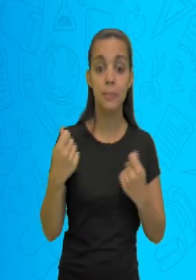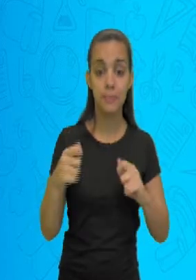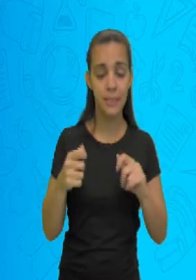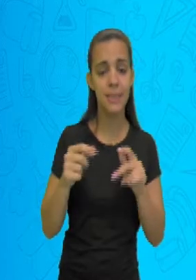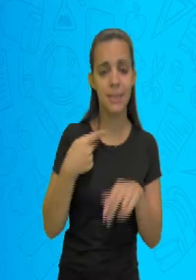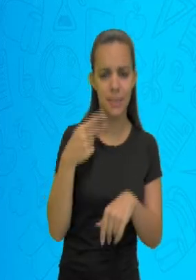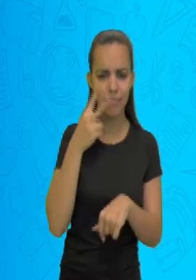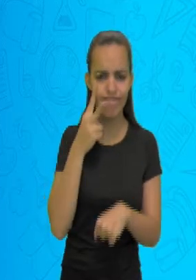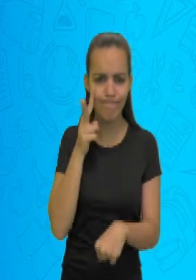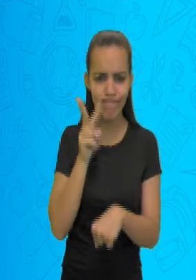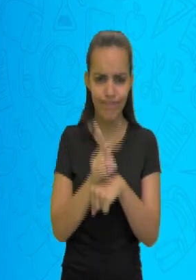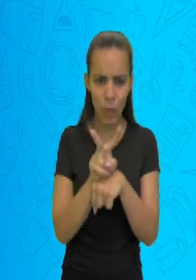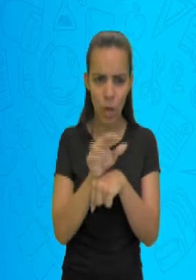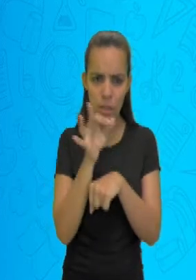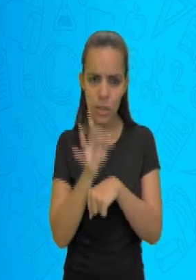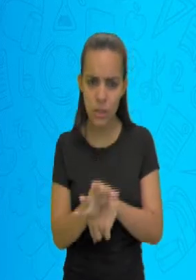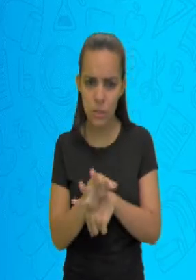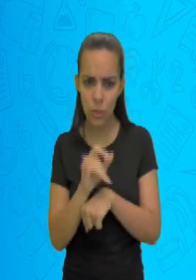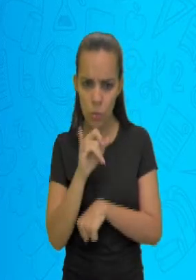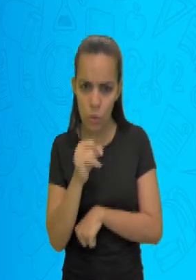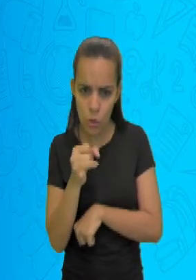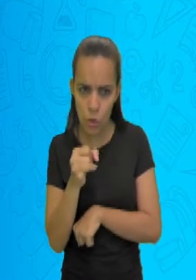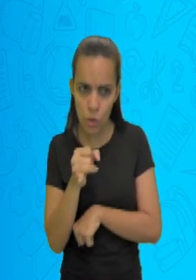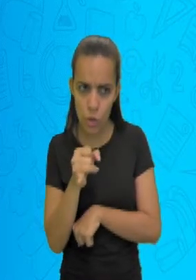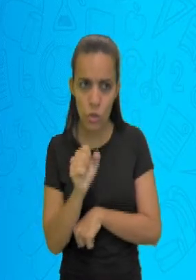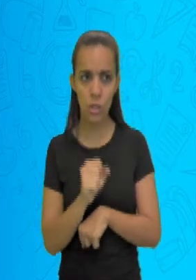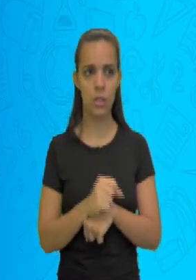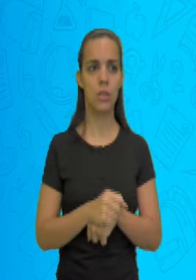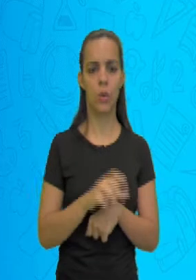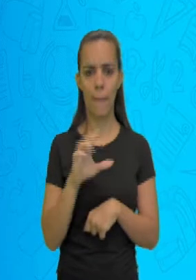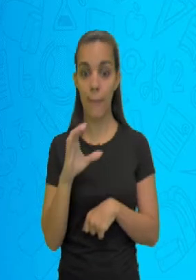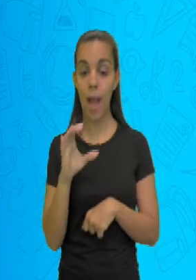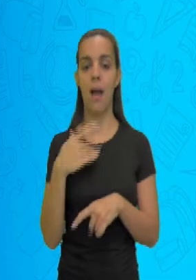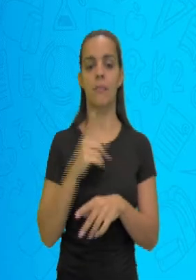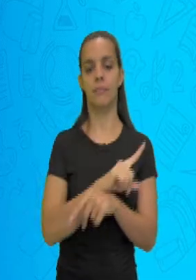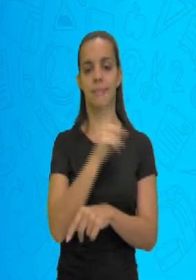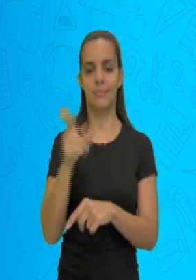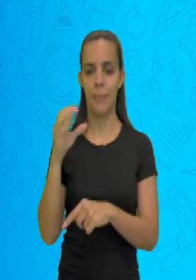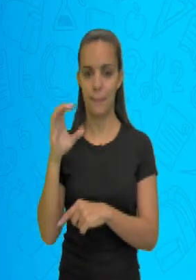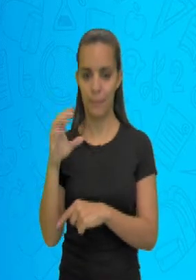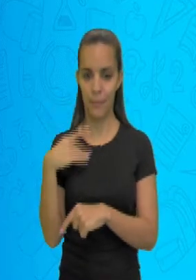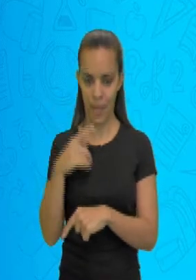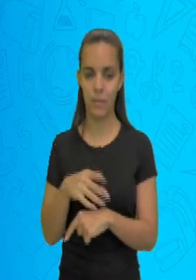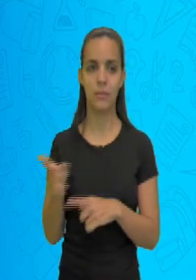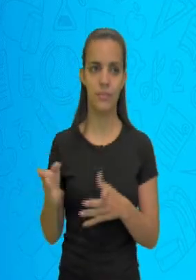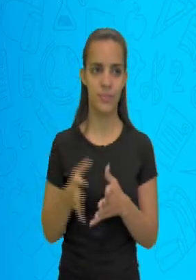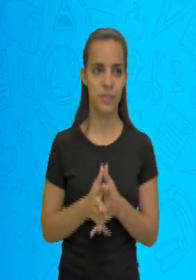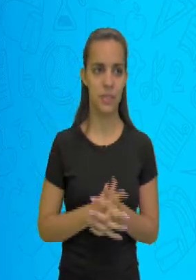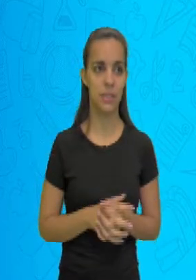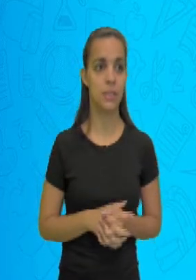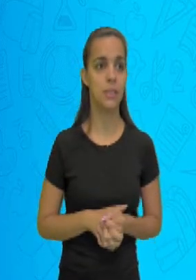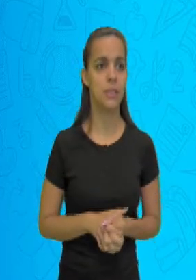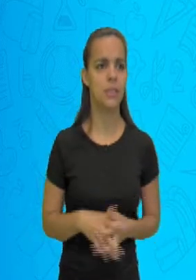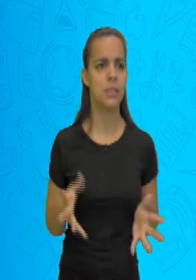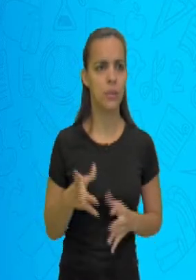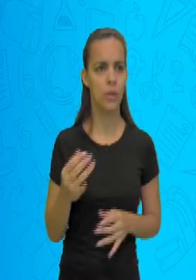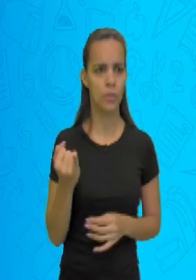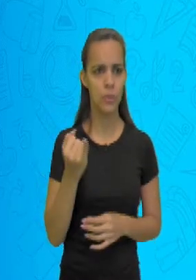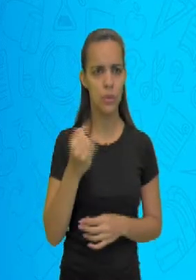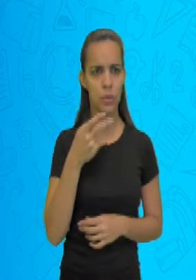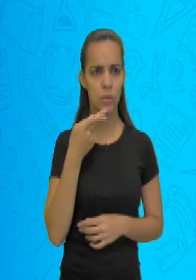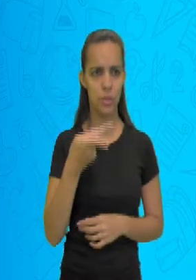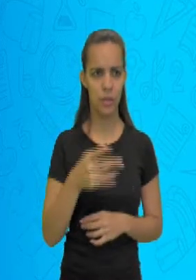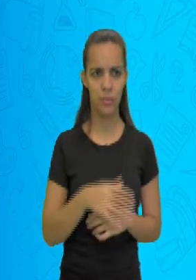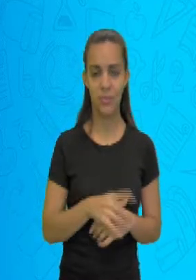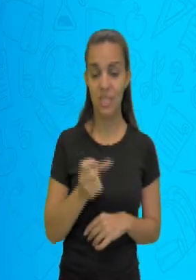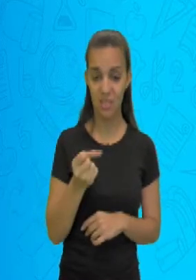qual mês nós estamos olhando. Outra coisa muito importante que eu quero grifar com vocês aqui, se